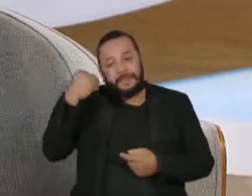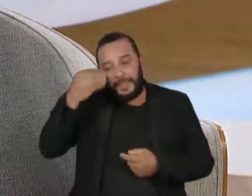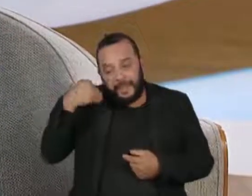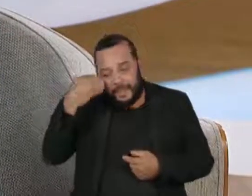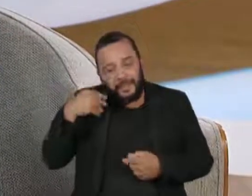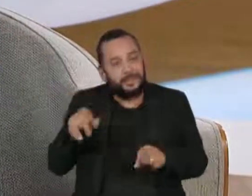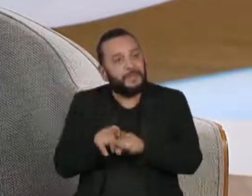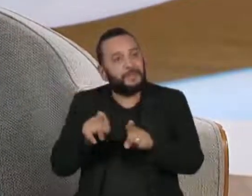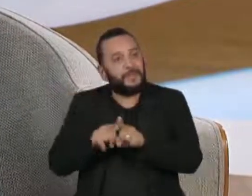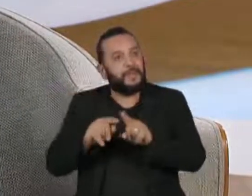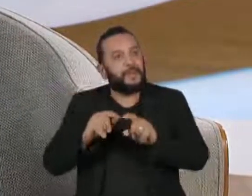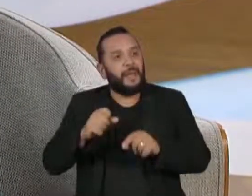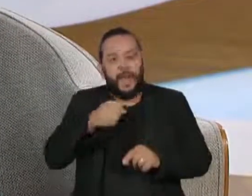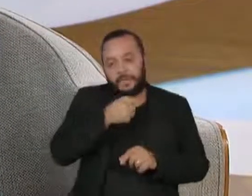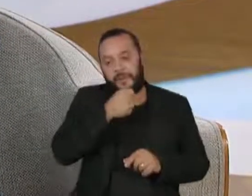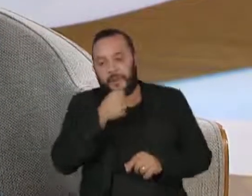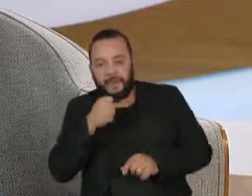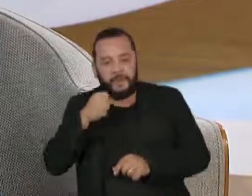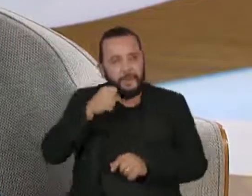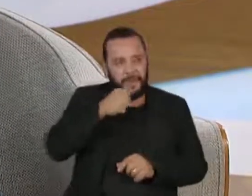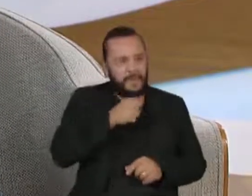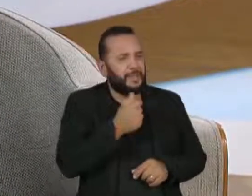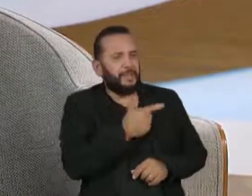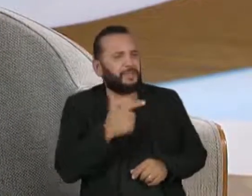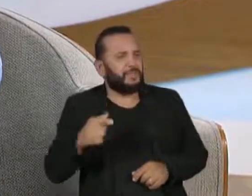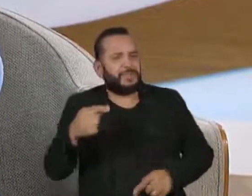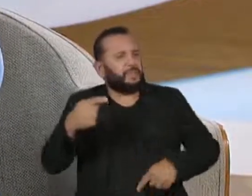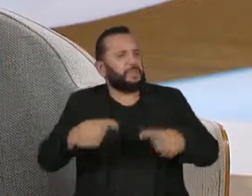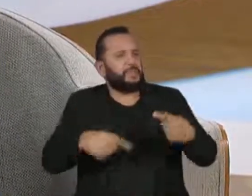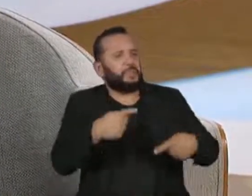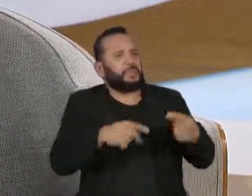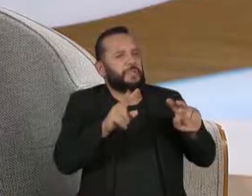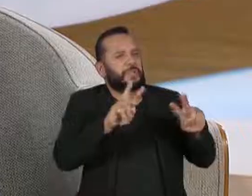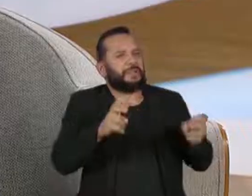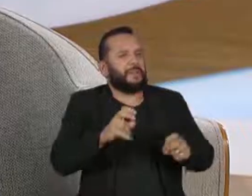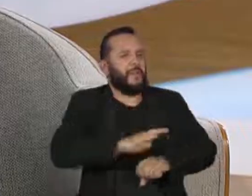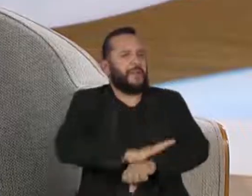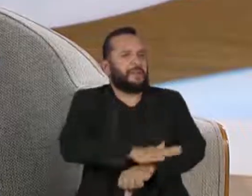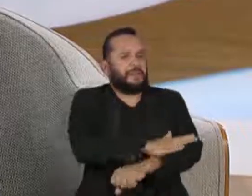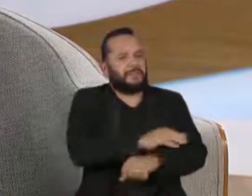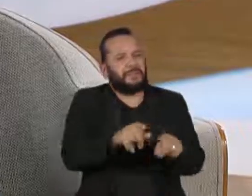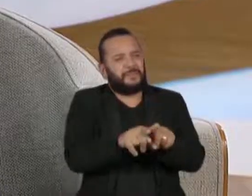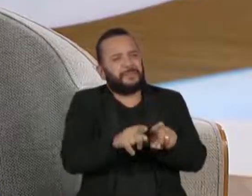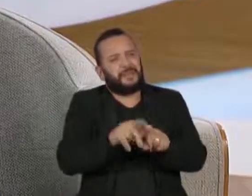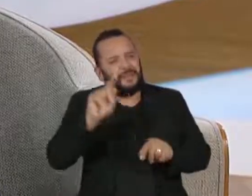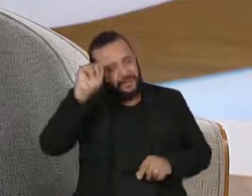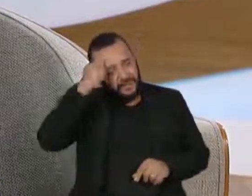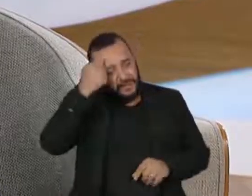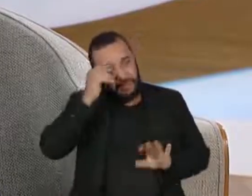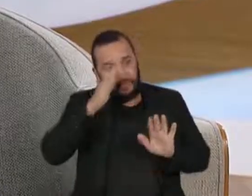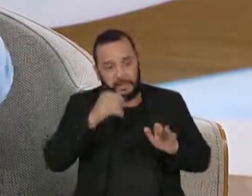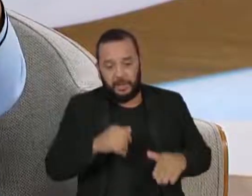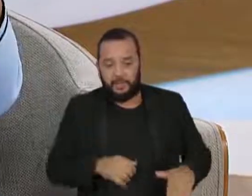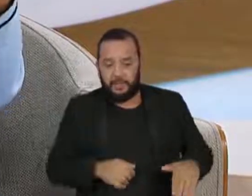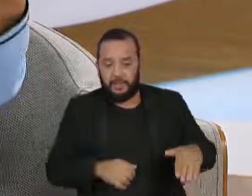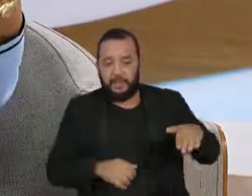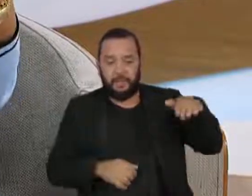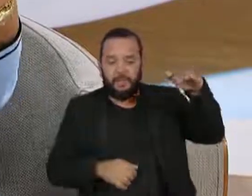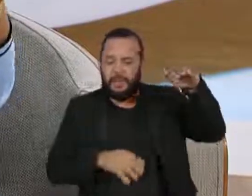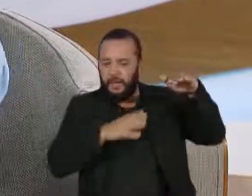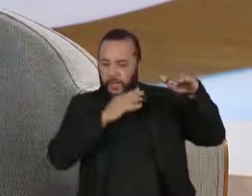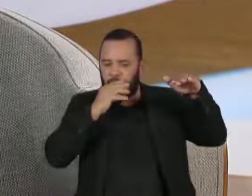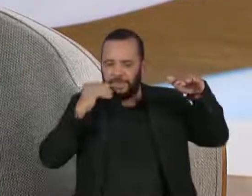E a gente não tinha muito esse embate. Ao crescer e ao me tornar adulta, nem foi na minha adolescência que eu